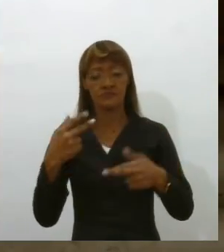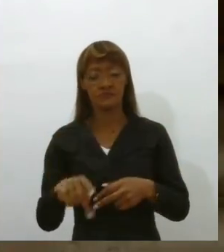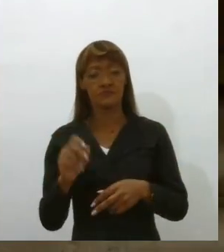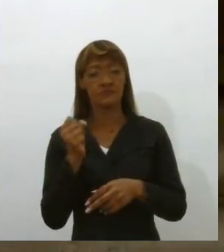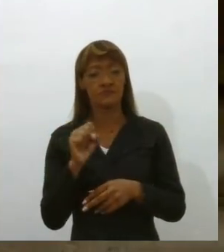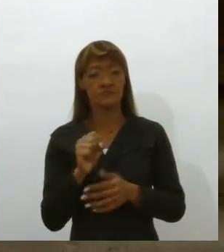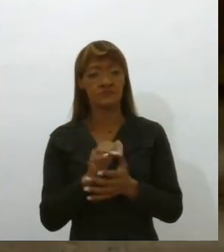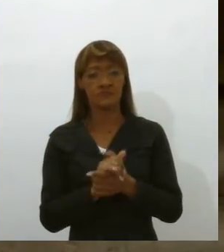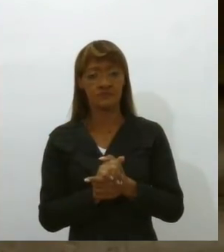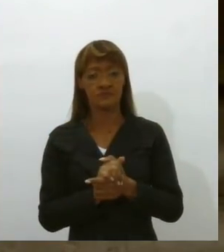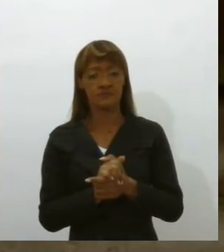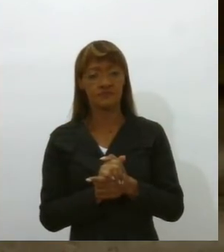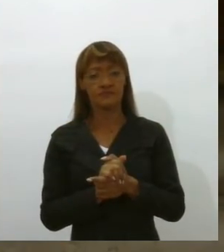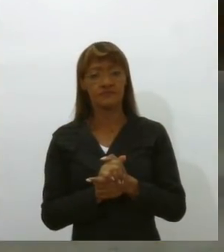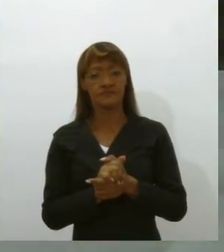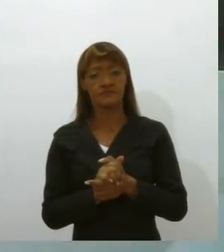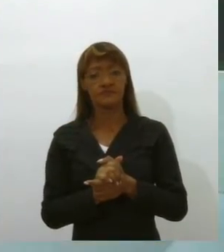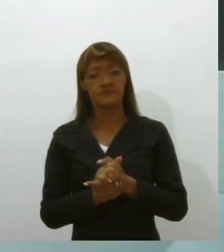aprovado.